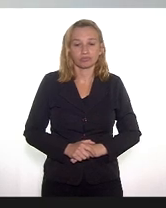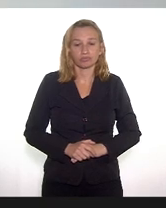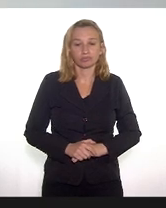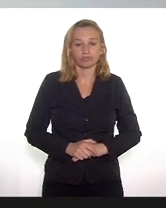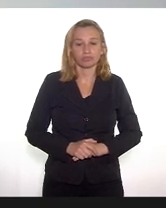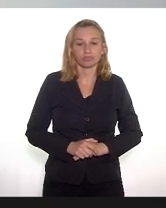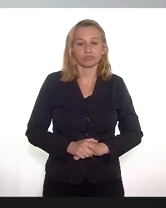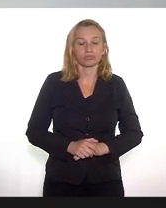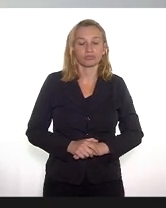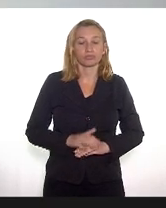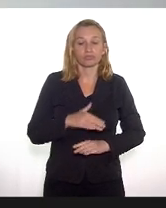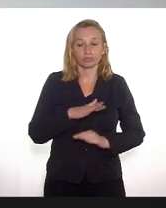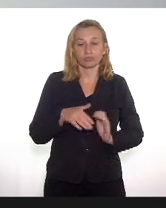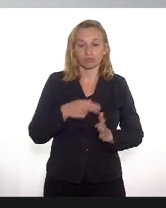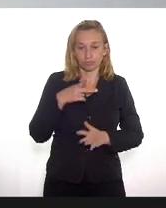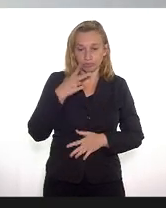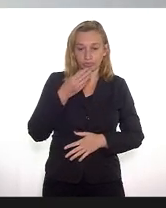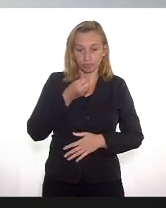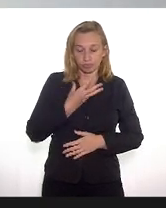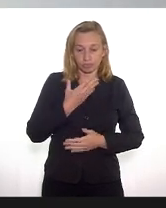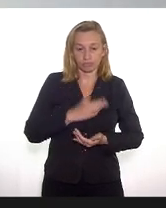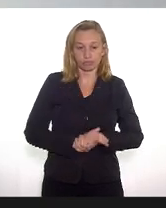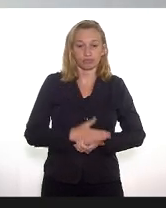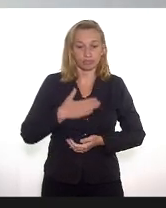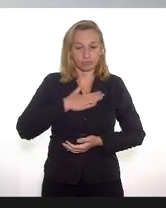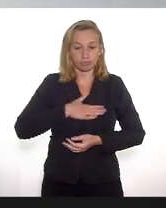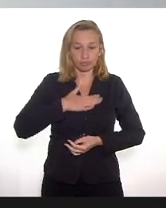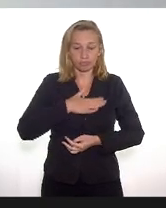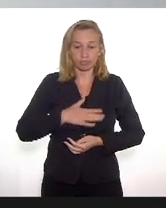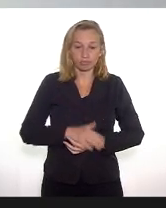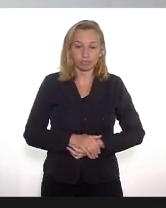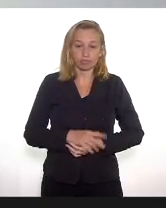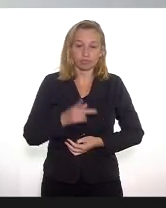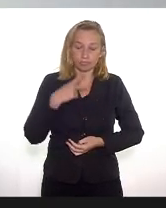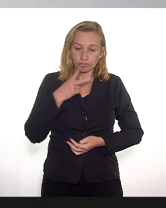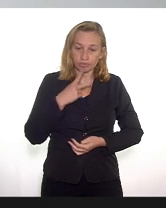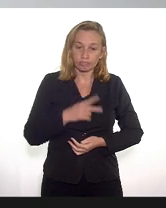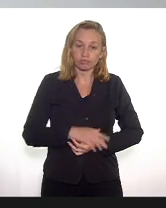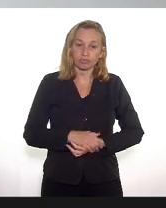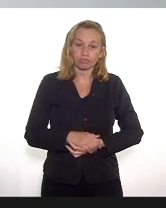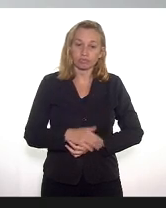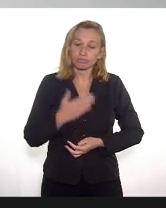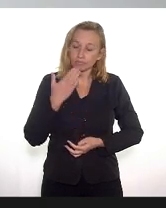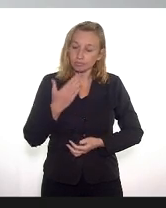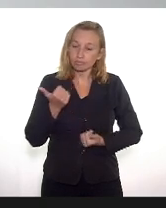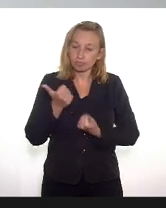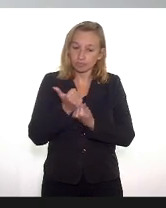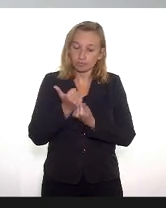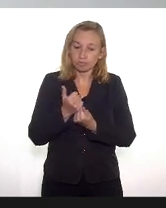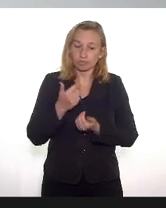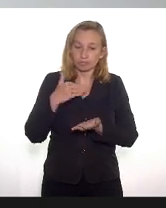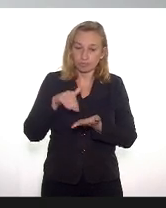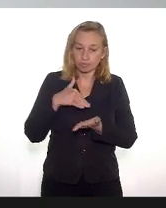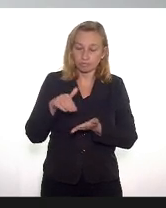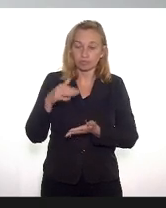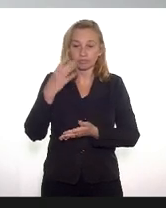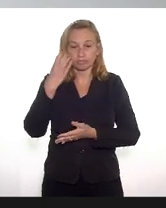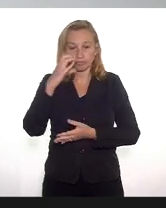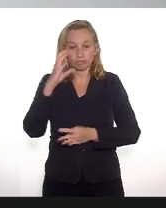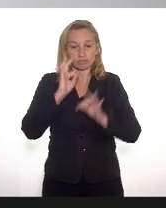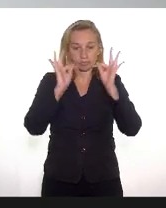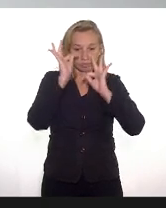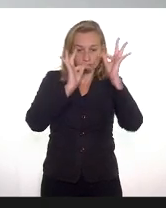bastante precisa. Eu só gostaria de destacar, solicitar apoio do secretário de Ciência e